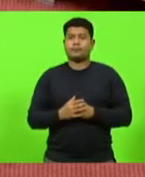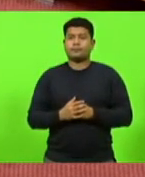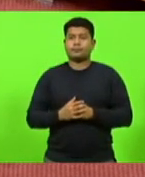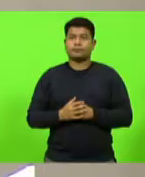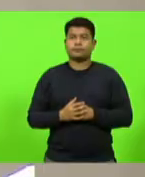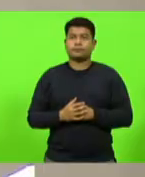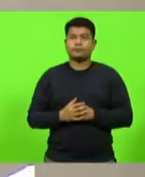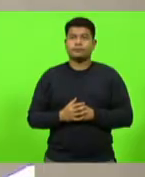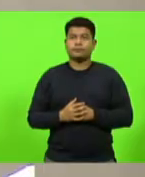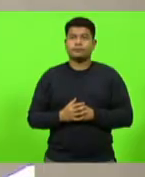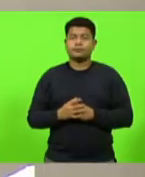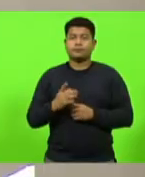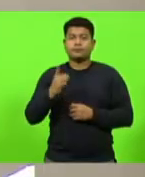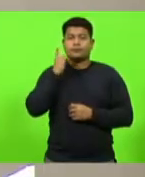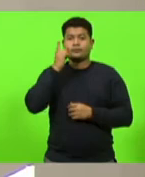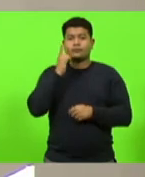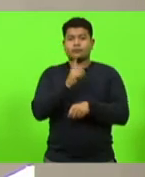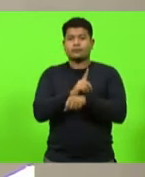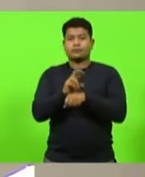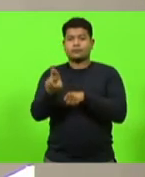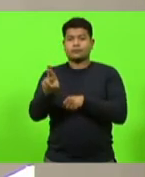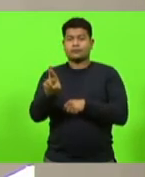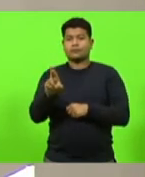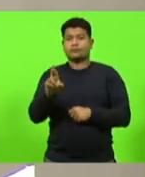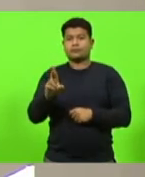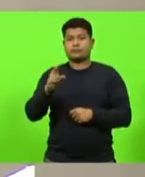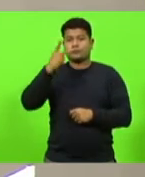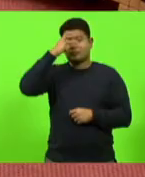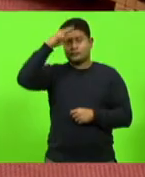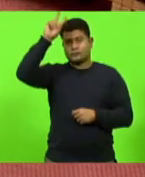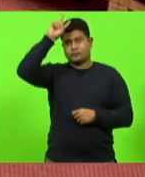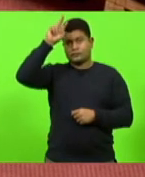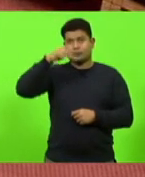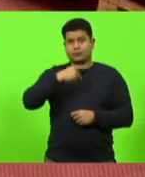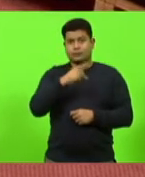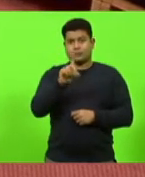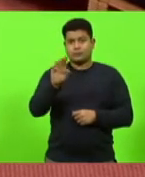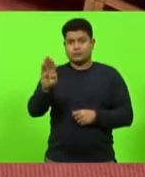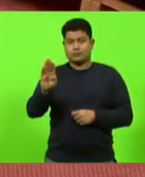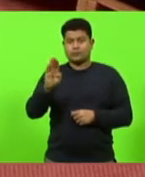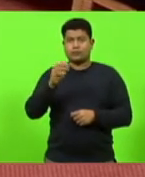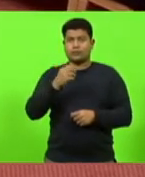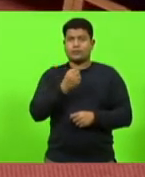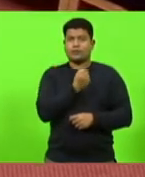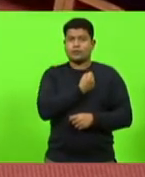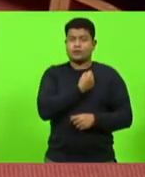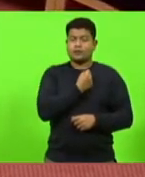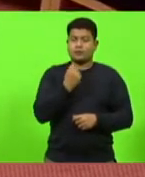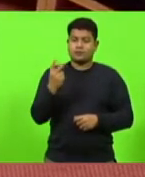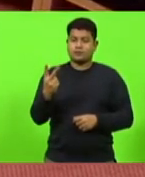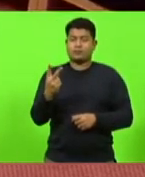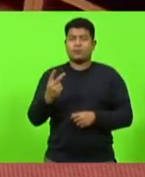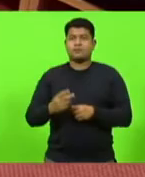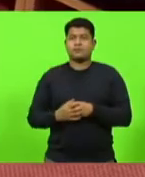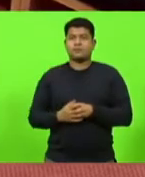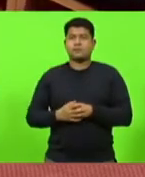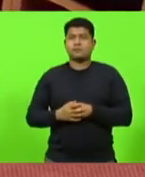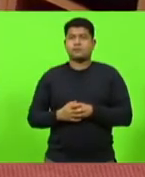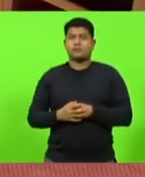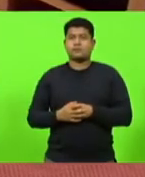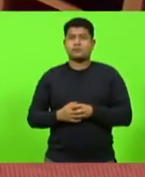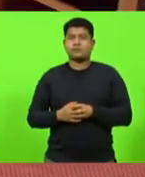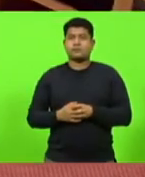Deputado doutor Vicente Caro Preso. PSDB vota 2. PSD vota 2, senhor presidente. Encaminhamento de voto,